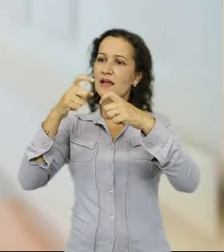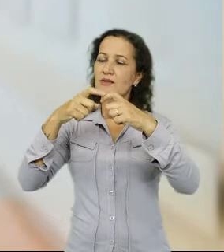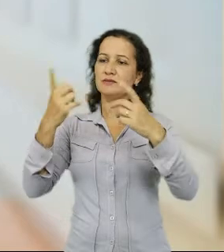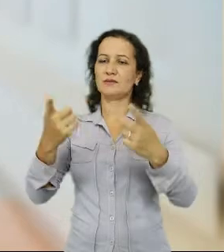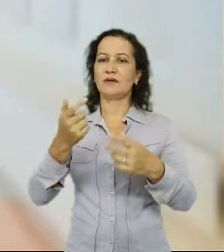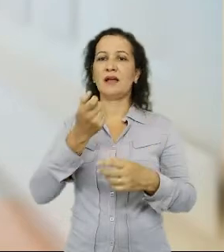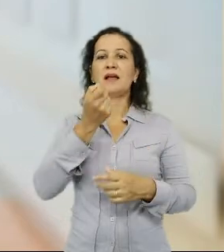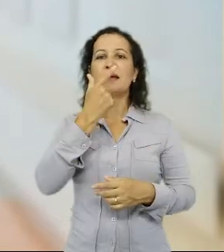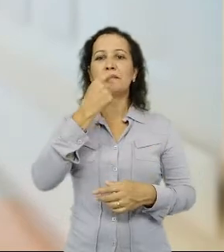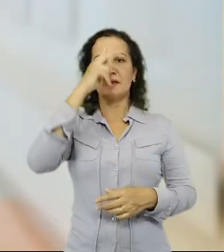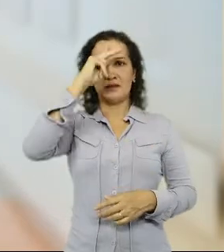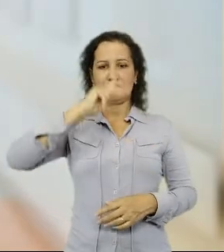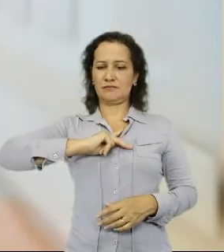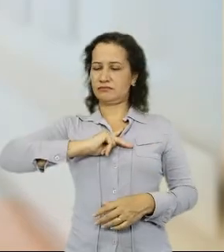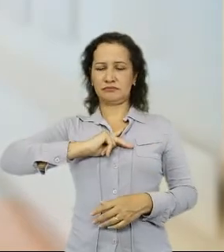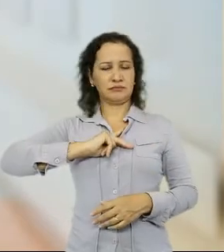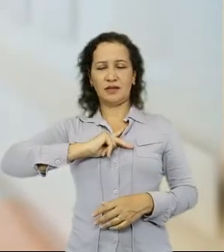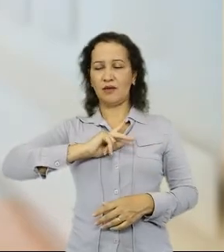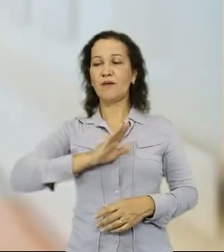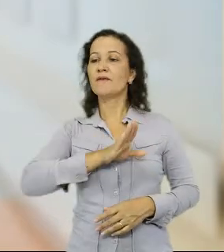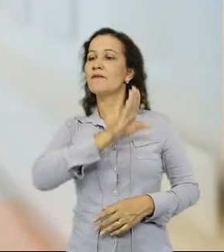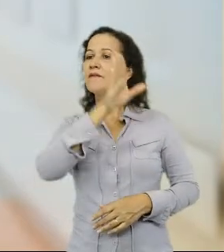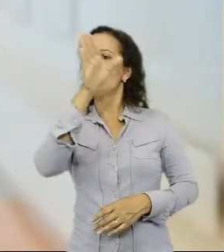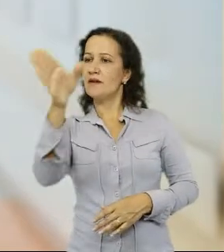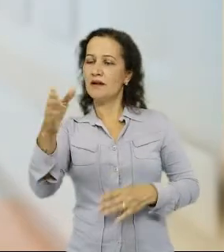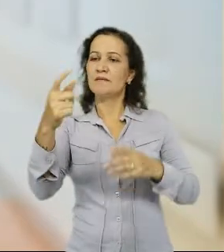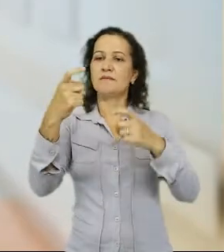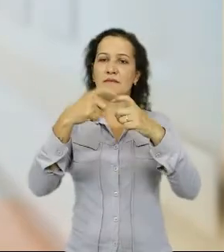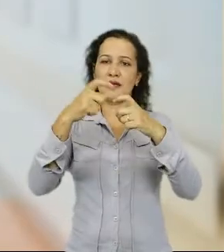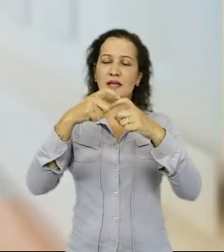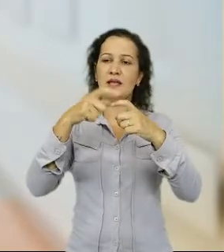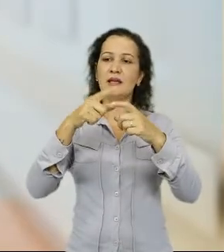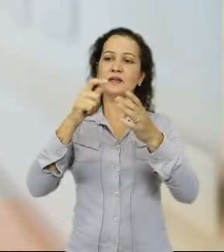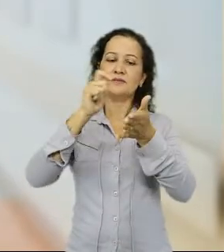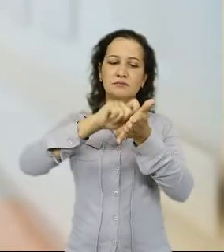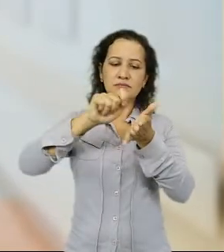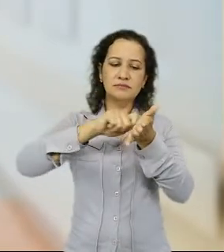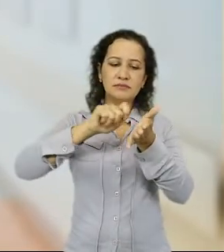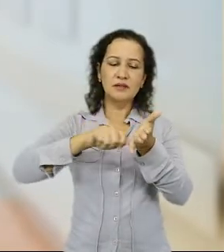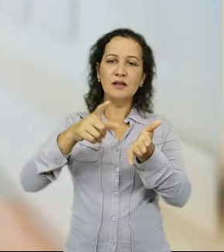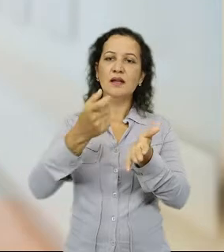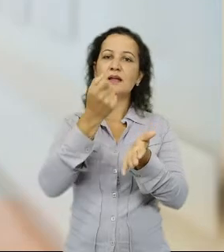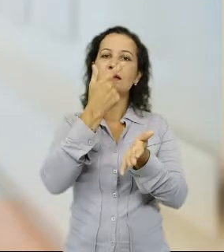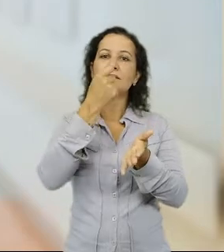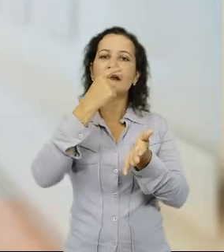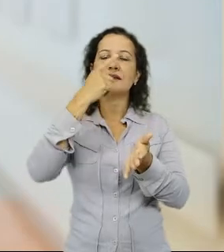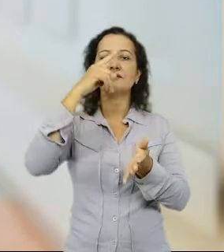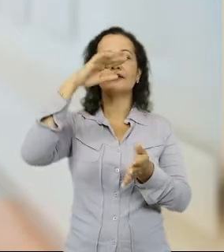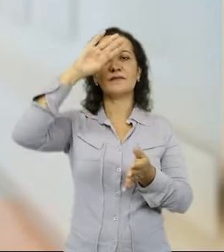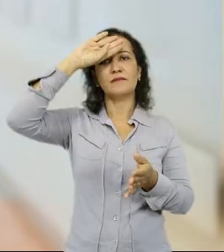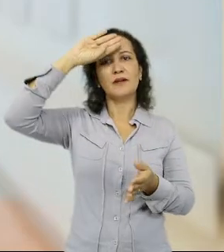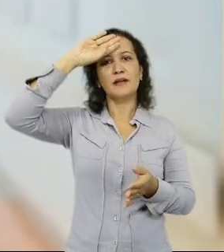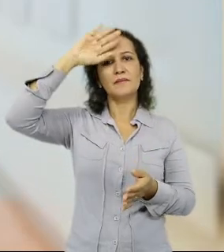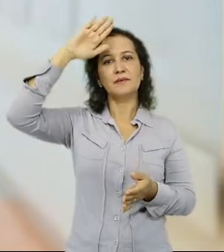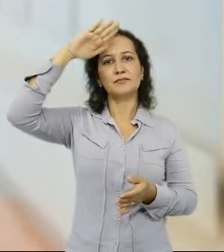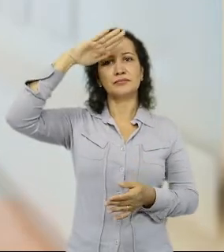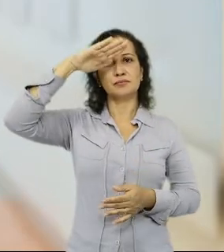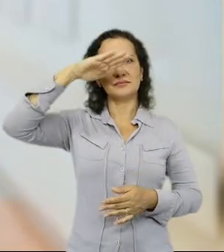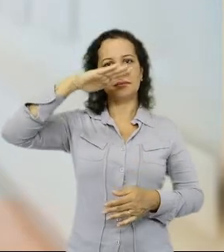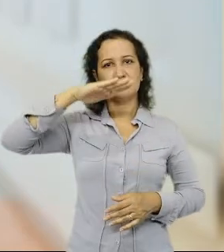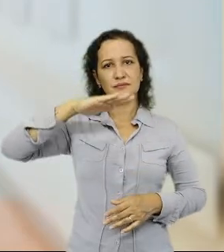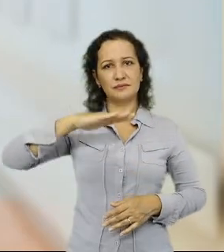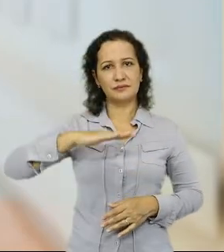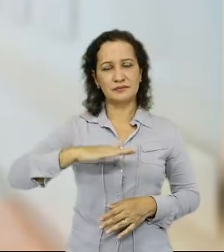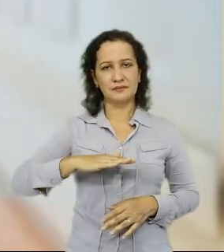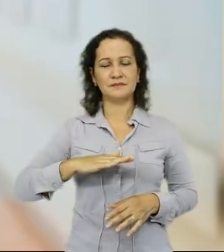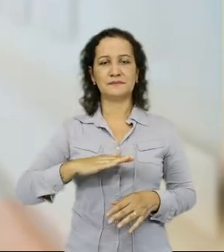automedicação. E nesse sentido, é claro, o médico fará uma avaliação específica, entendendo ou não aquela situação como uma